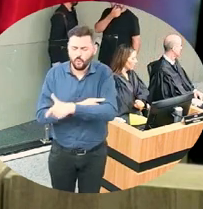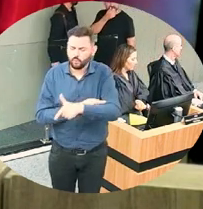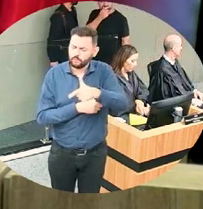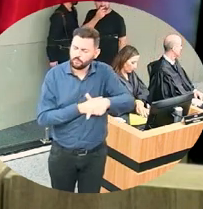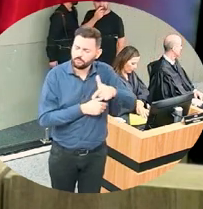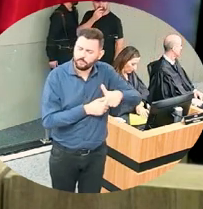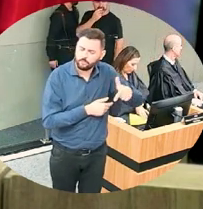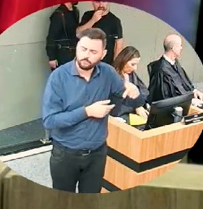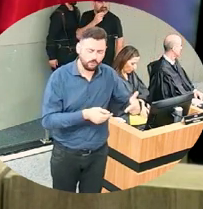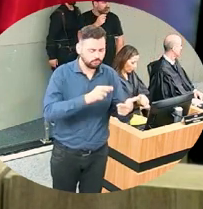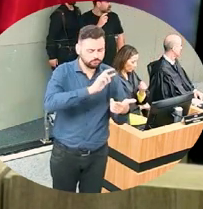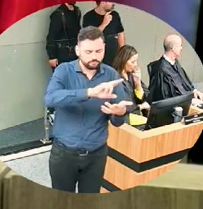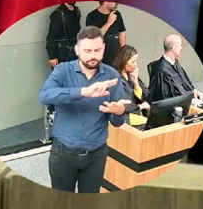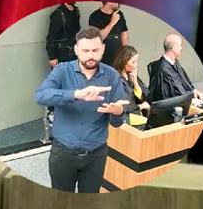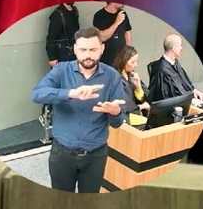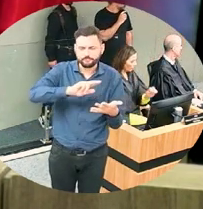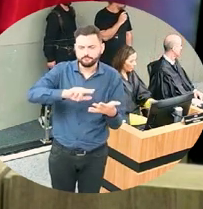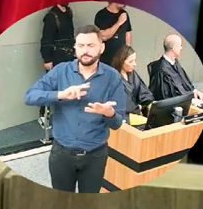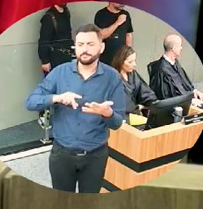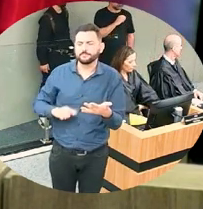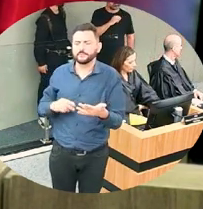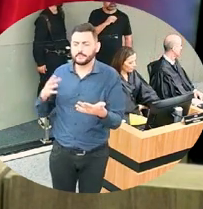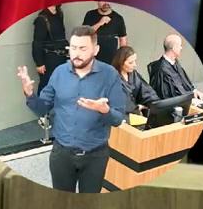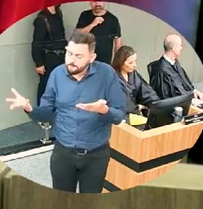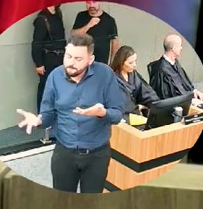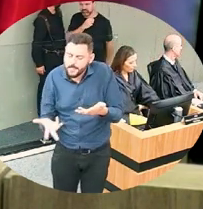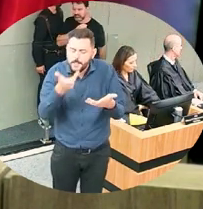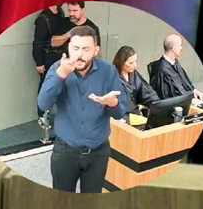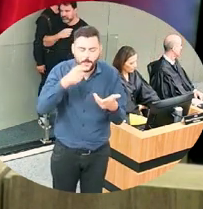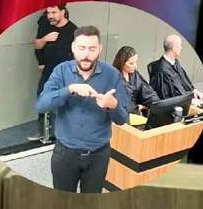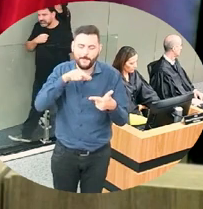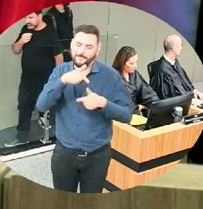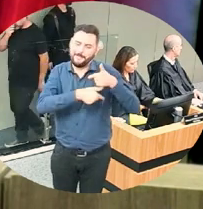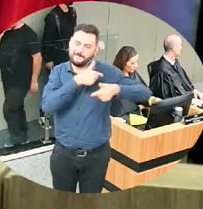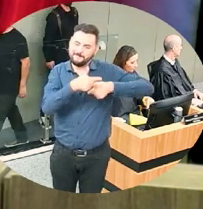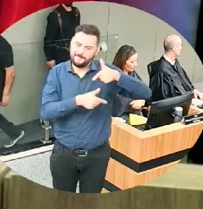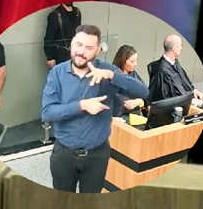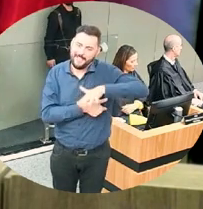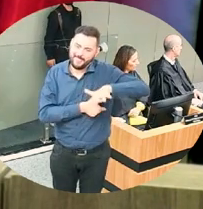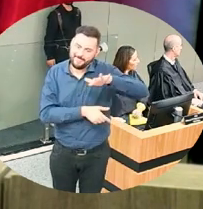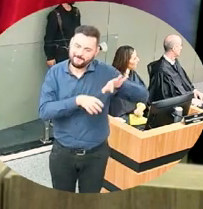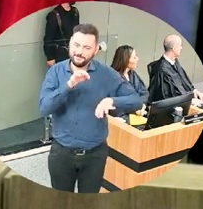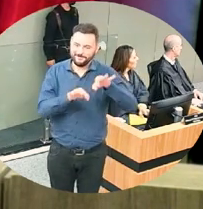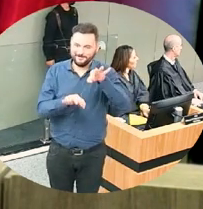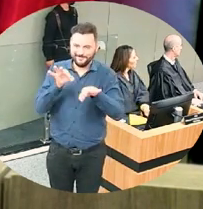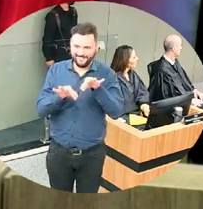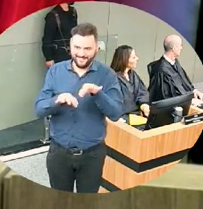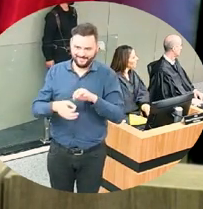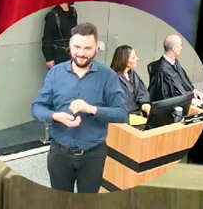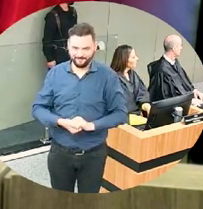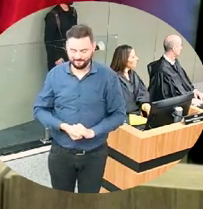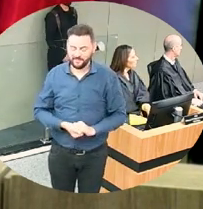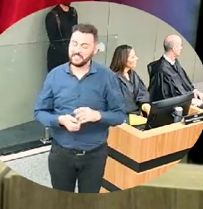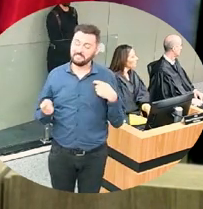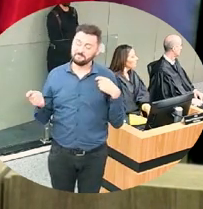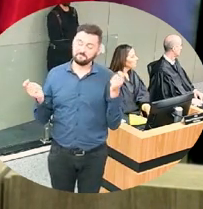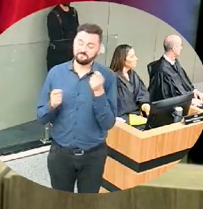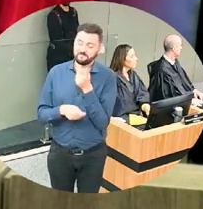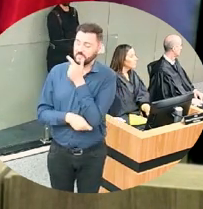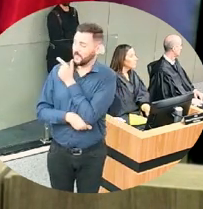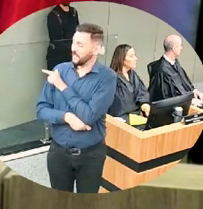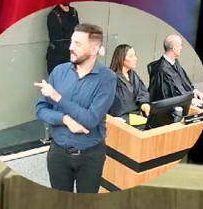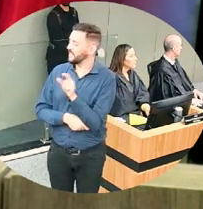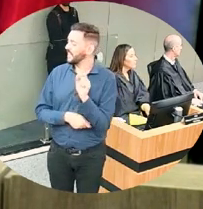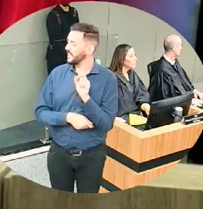belíssimas iniciativas que melhoram a qualidade do trabalho e o atendimento ao jurisdicionado e tem possibilitado que